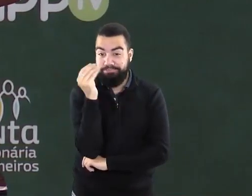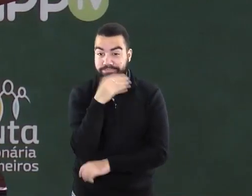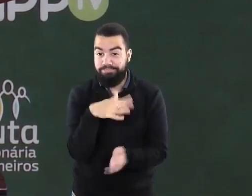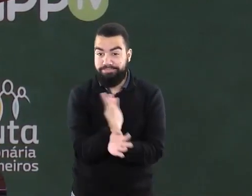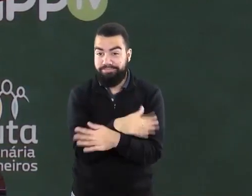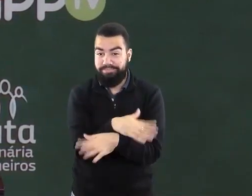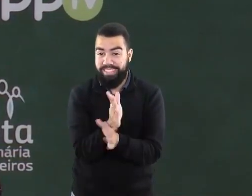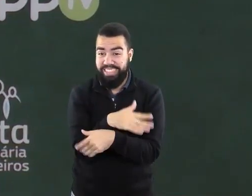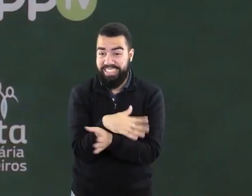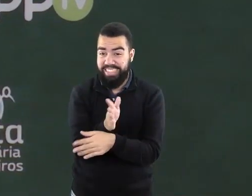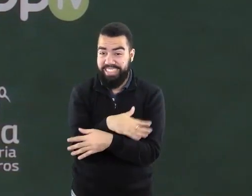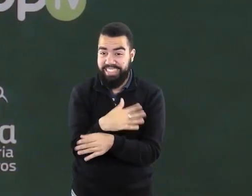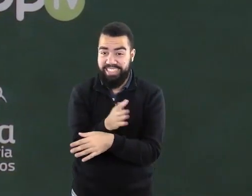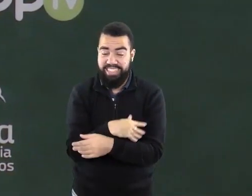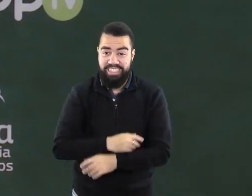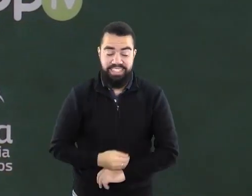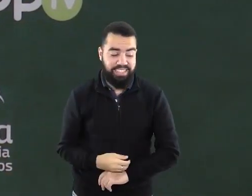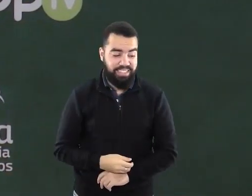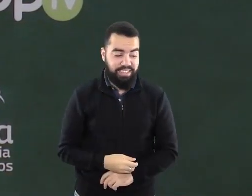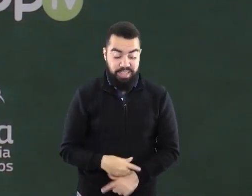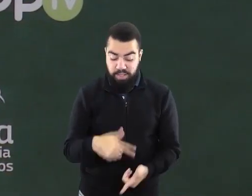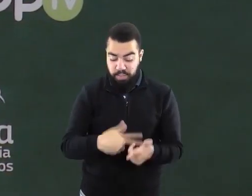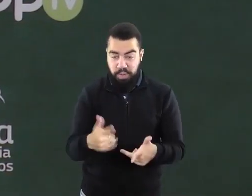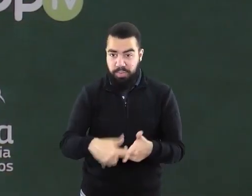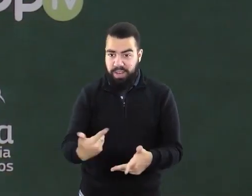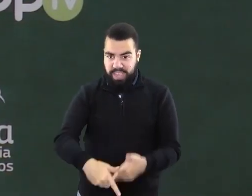Uma geração que não quer enfrentar a crise.